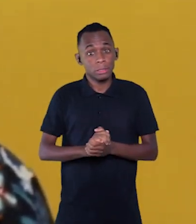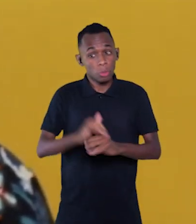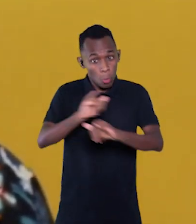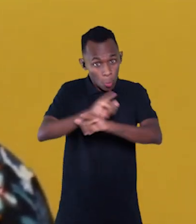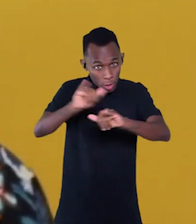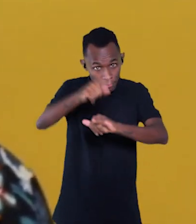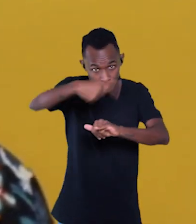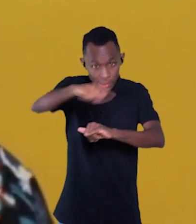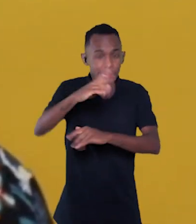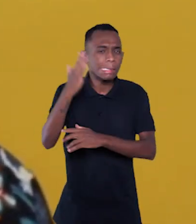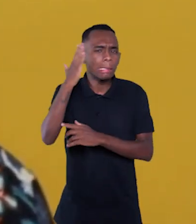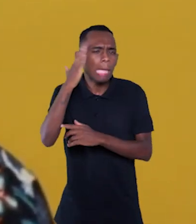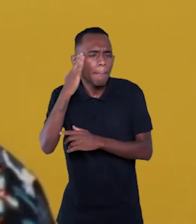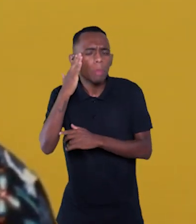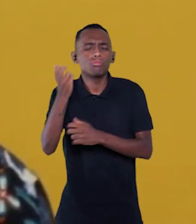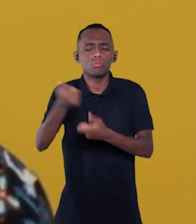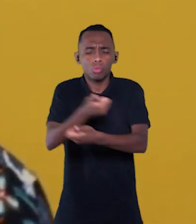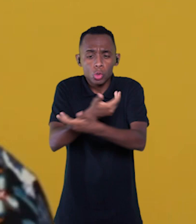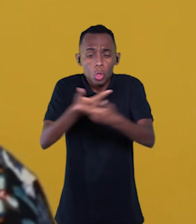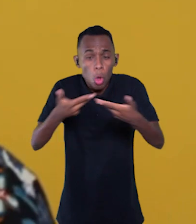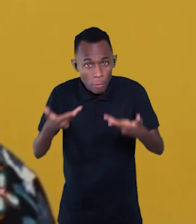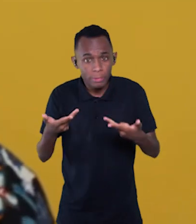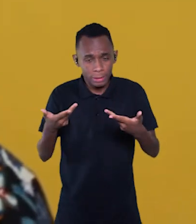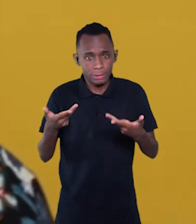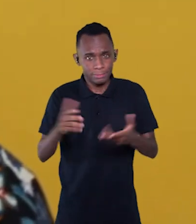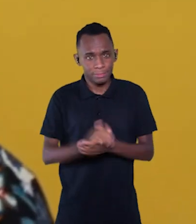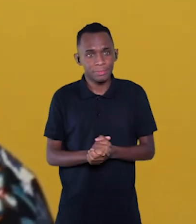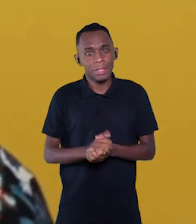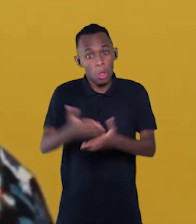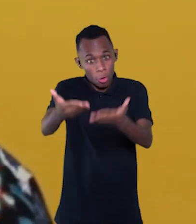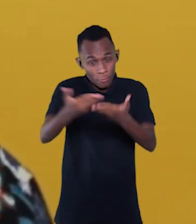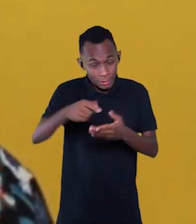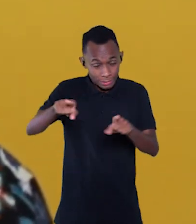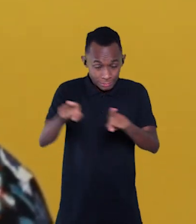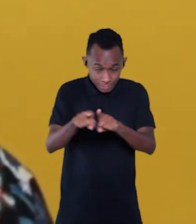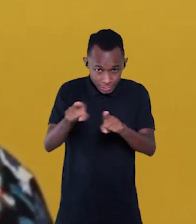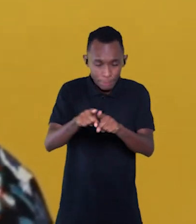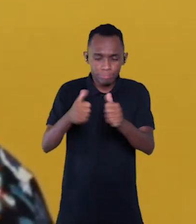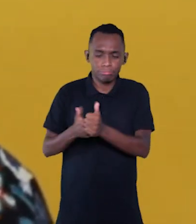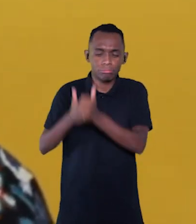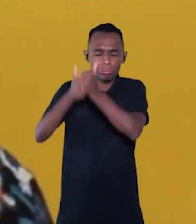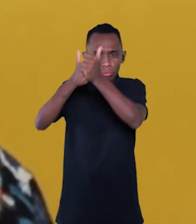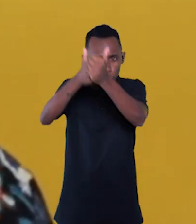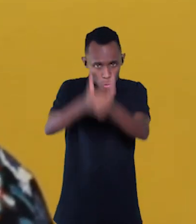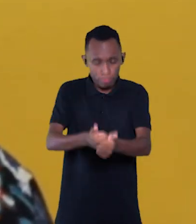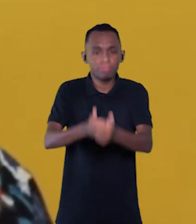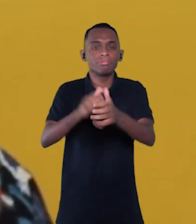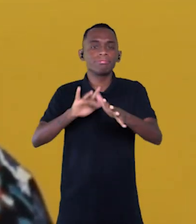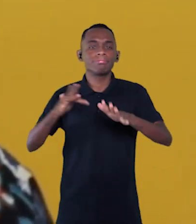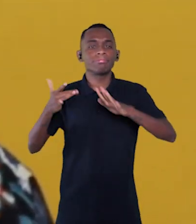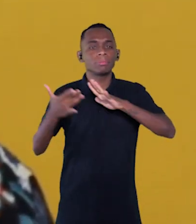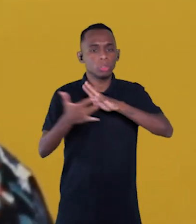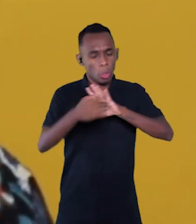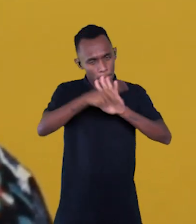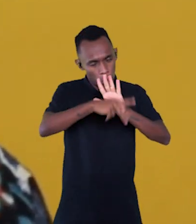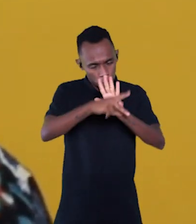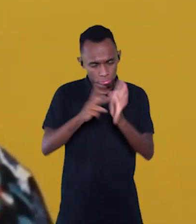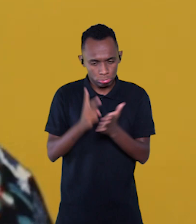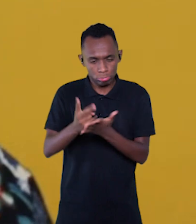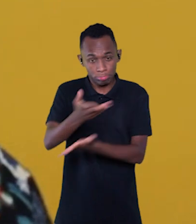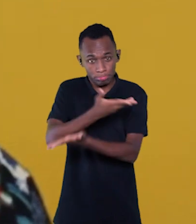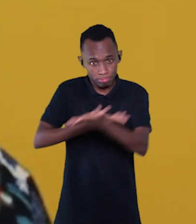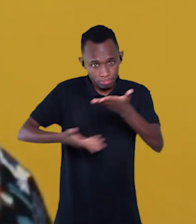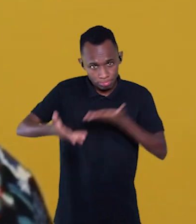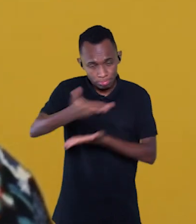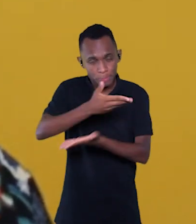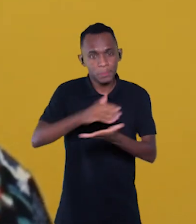notificação, você vai saber as novidades que tem aqui no canal. E te convido também a seguir o Sempre um Papo nas redes sociais,